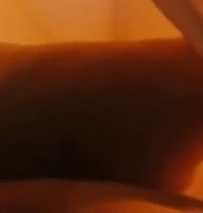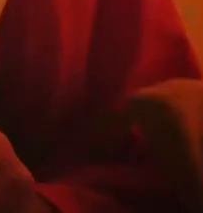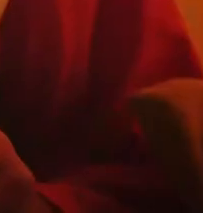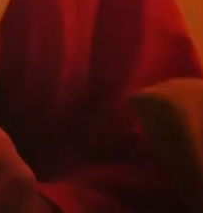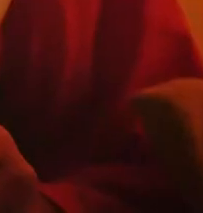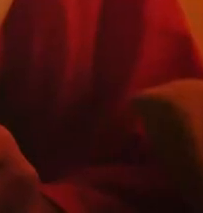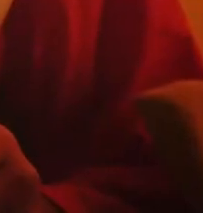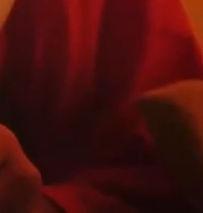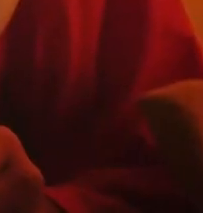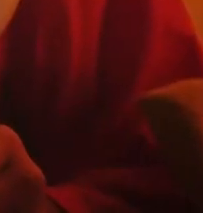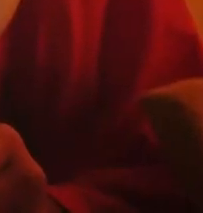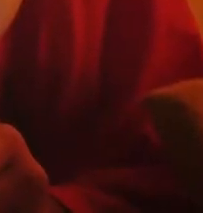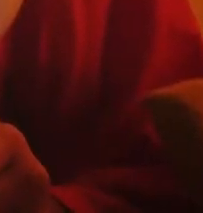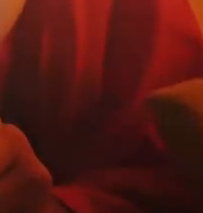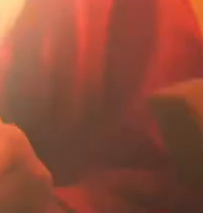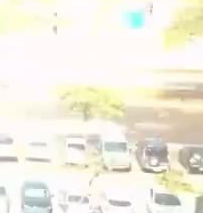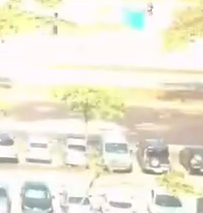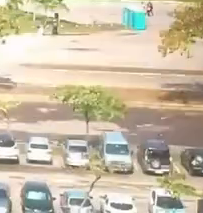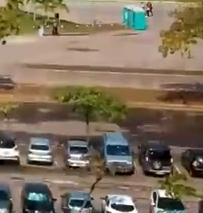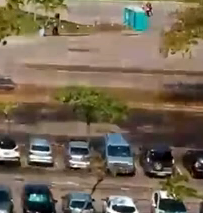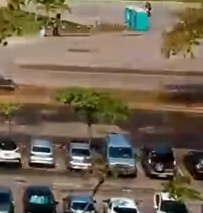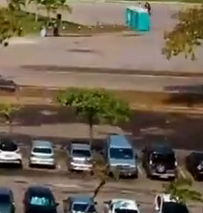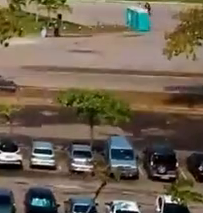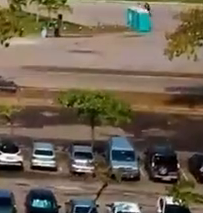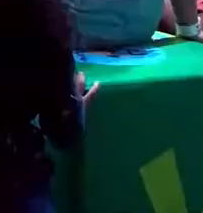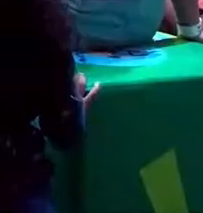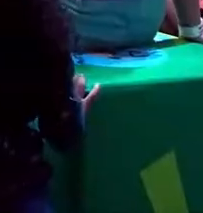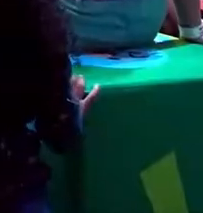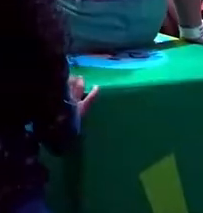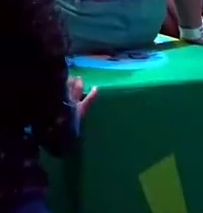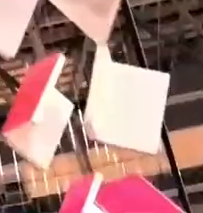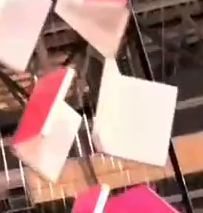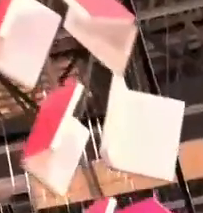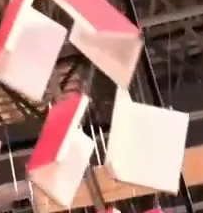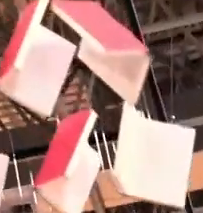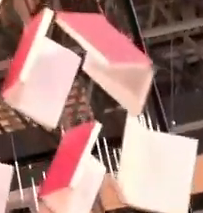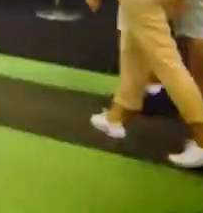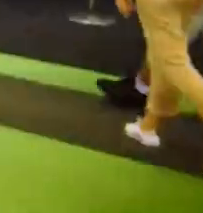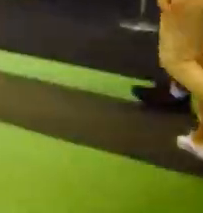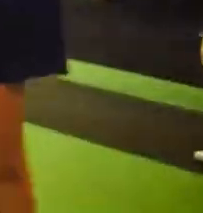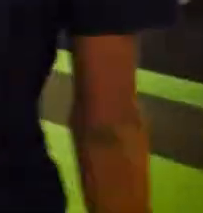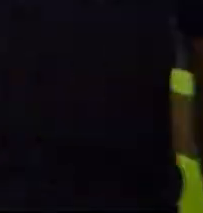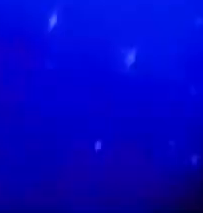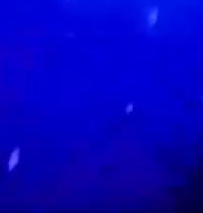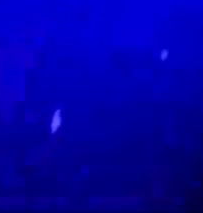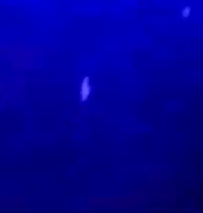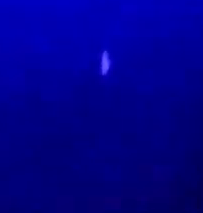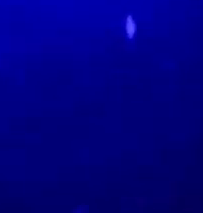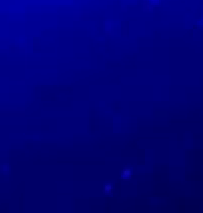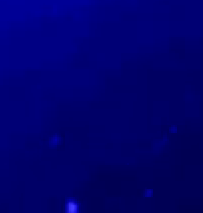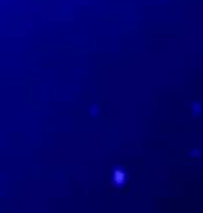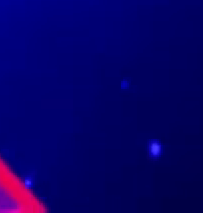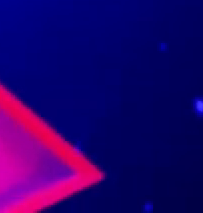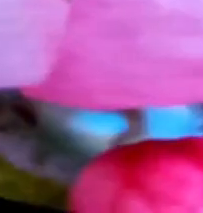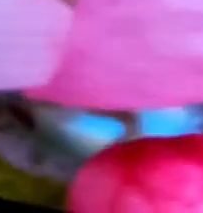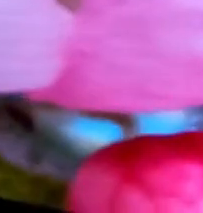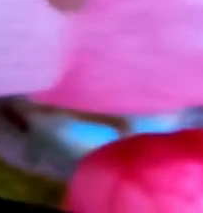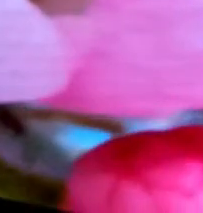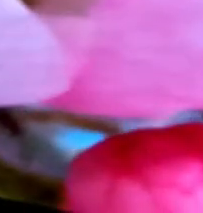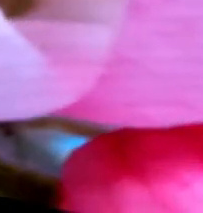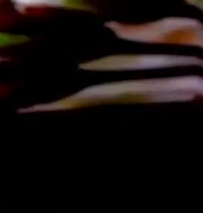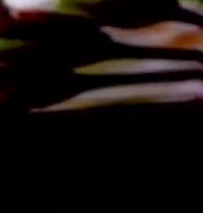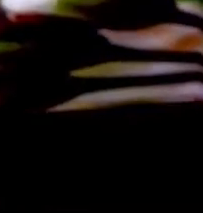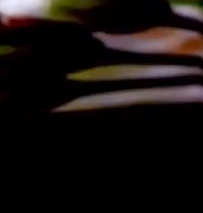diferentes de uma mesma aventura e esse Grande Encontro de narrativas e de momentos inesquecíveis está chegando